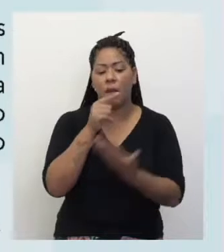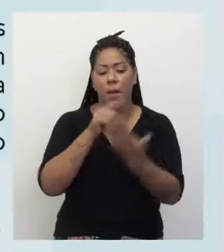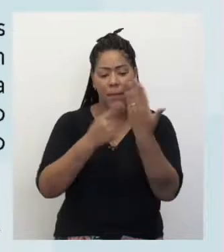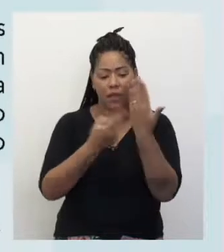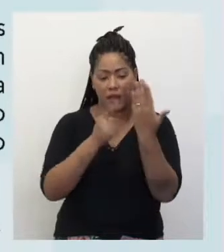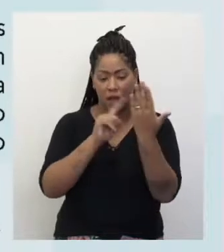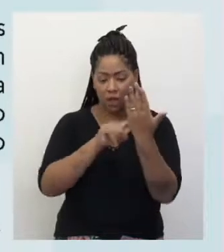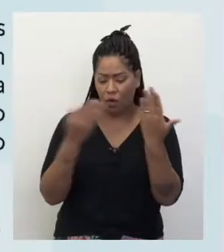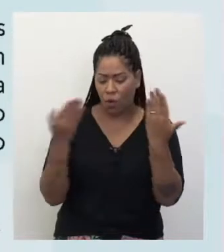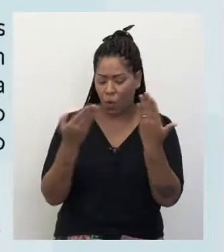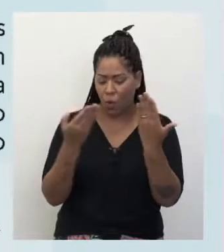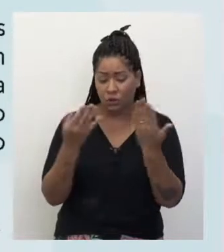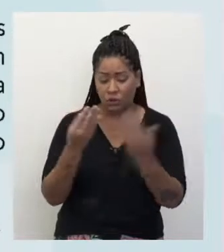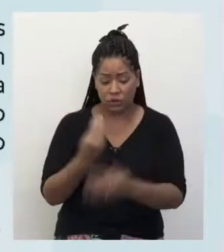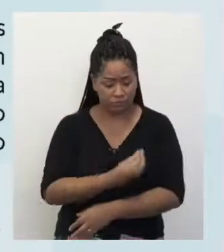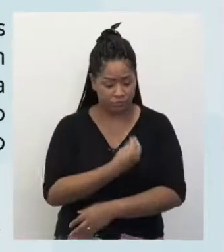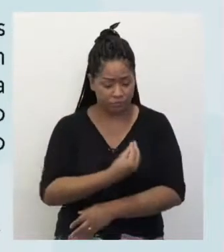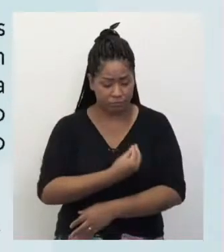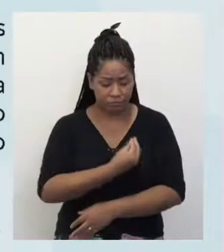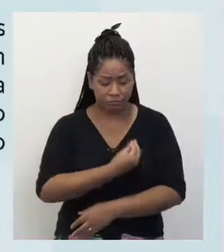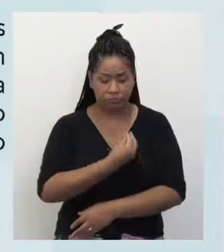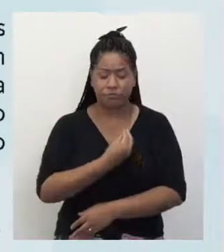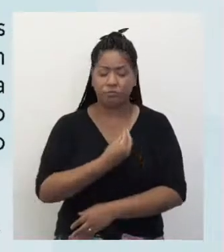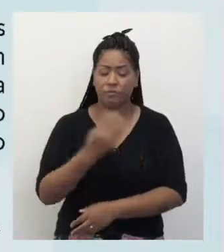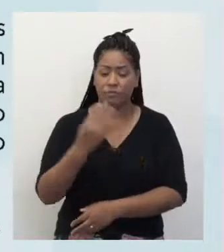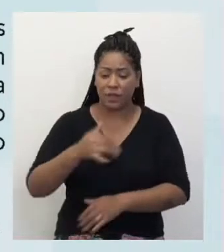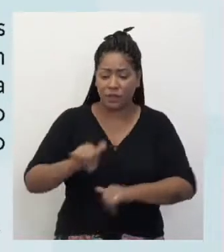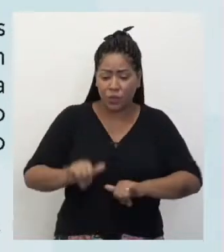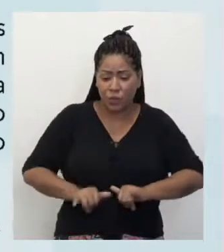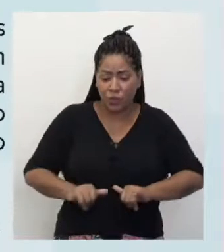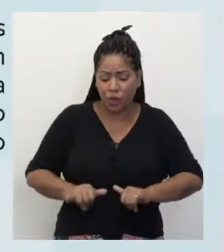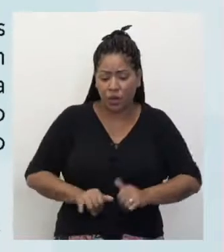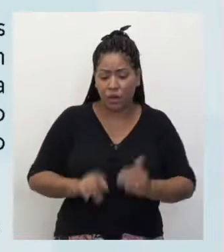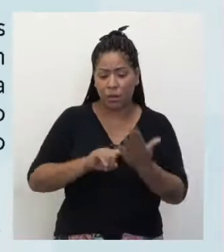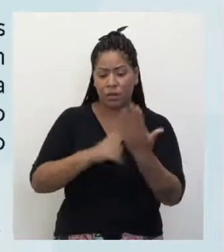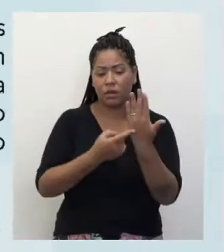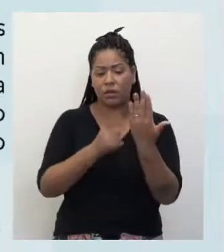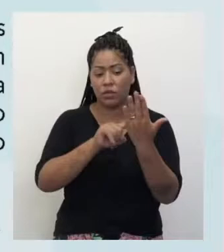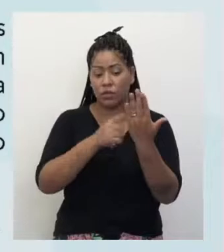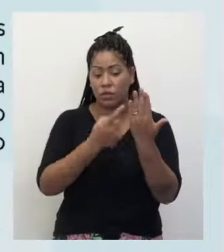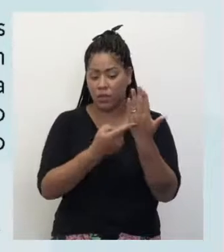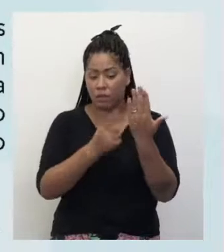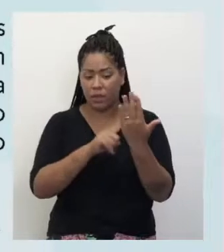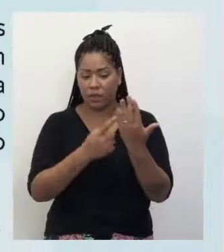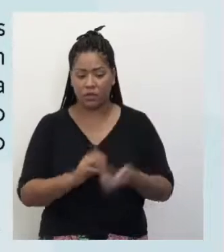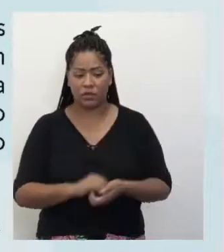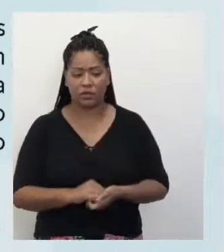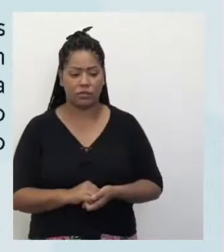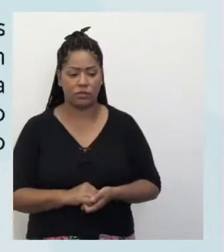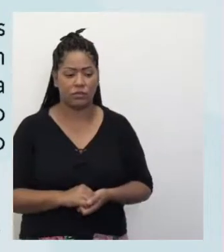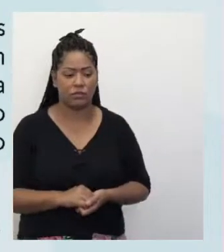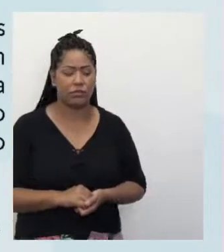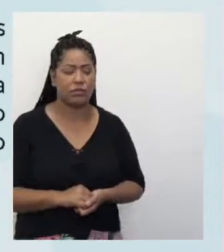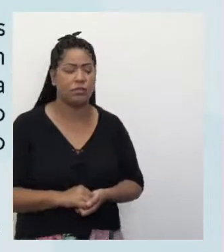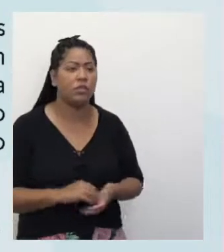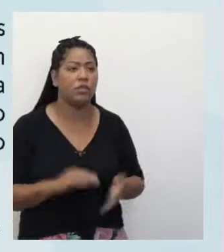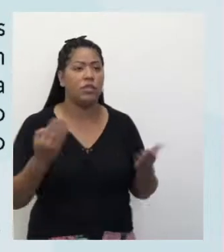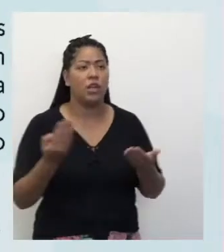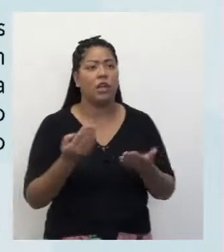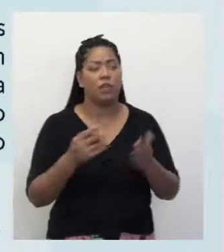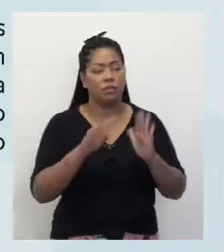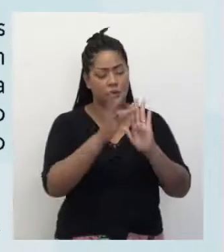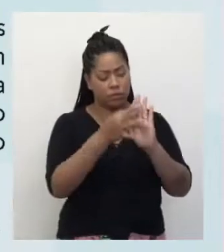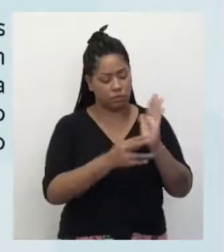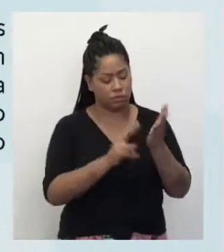os textos, ou um texto que faz referência ao outro, nós temos a intertextualidade. Já que nós sabemos fazer a intertextualidade,